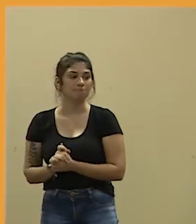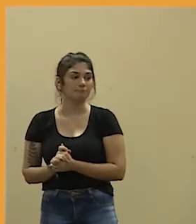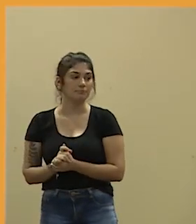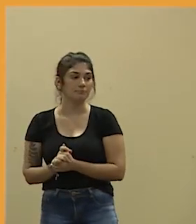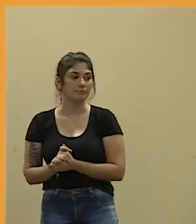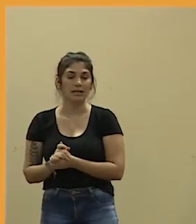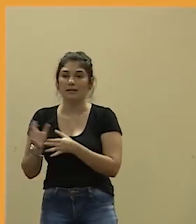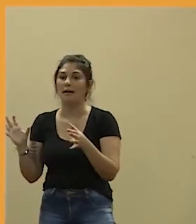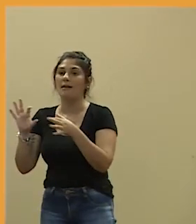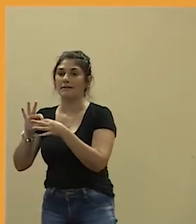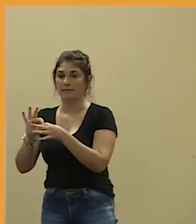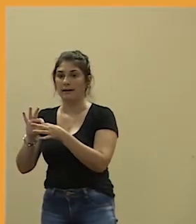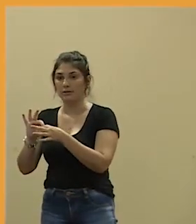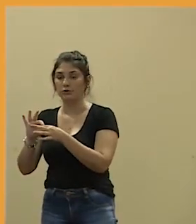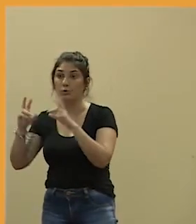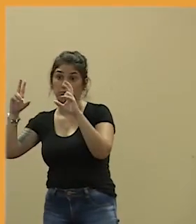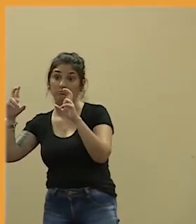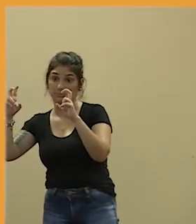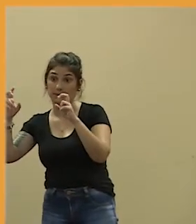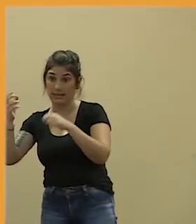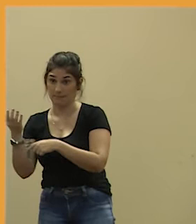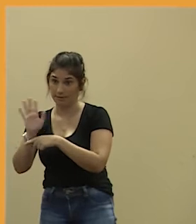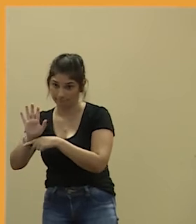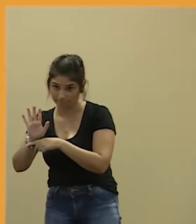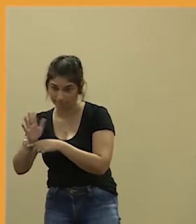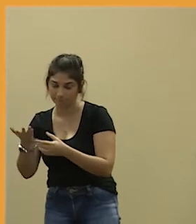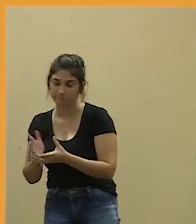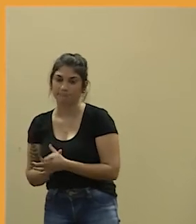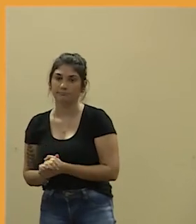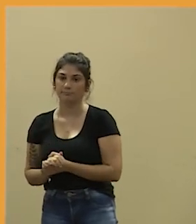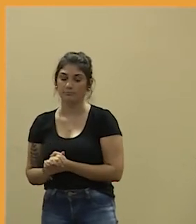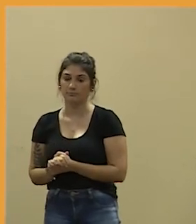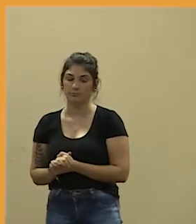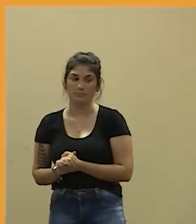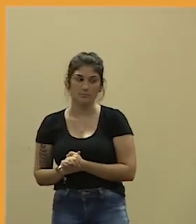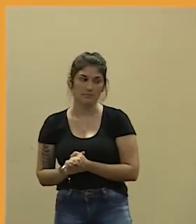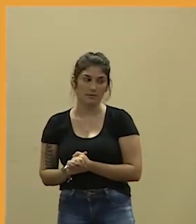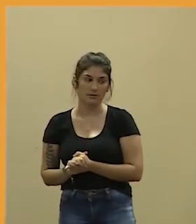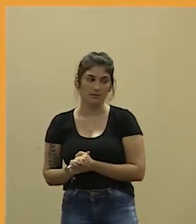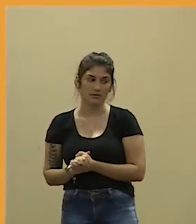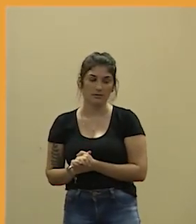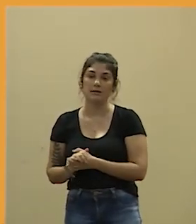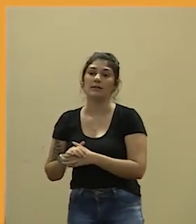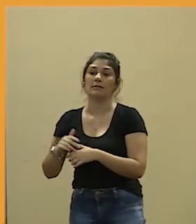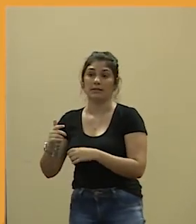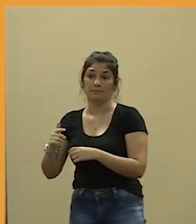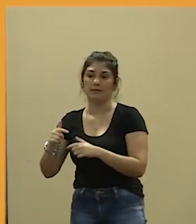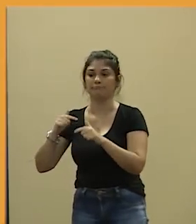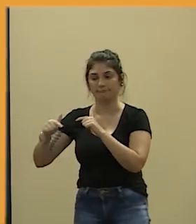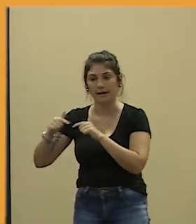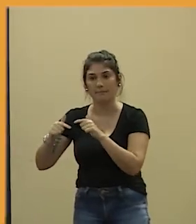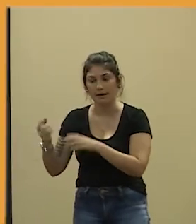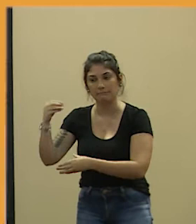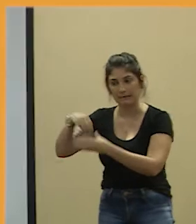sá esse tema é muito muito atuante tanto é em um contexto a prática em uma práxis como também uma